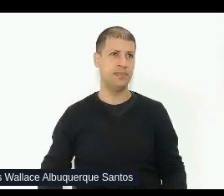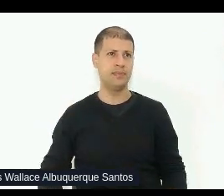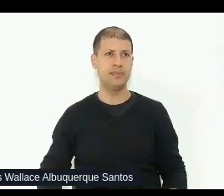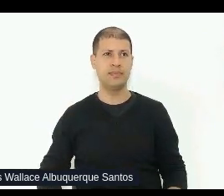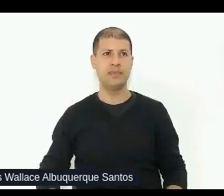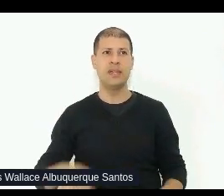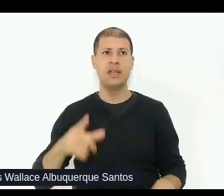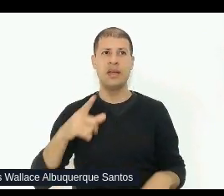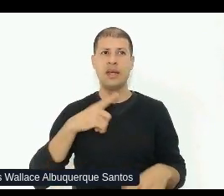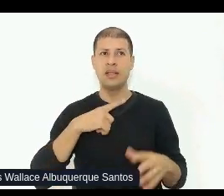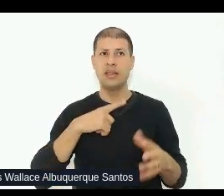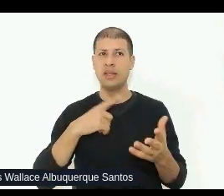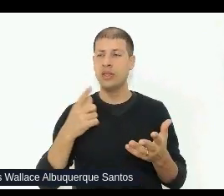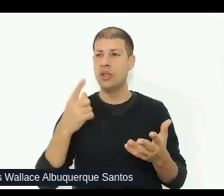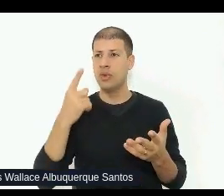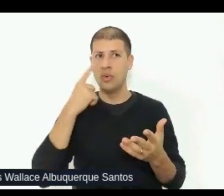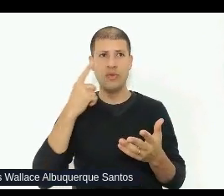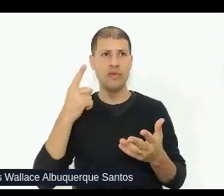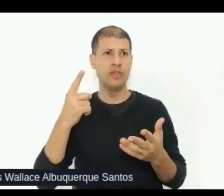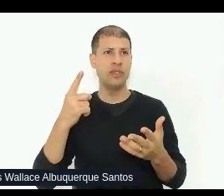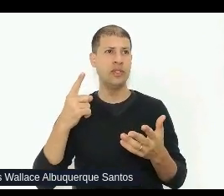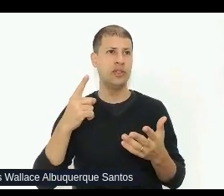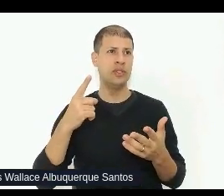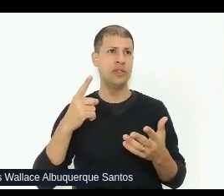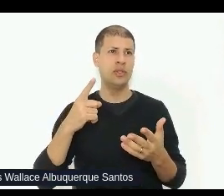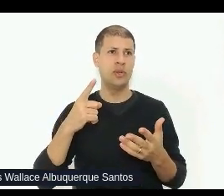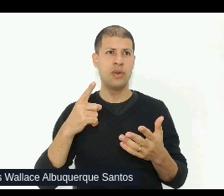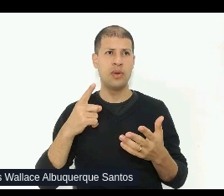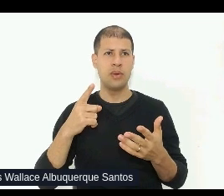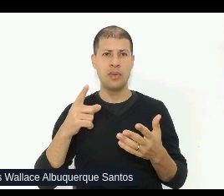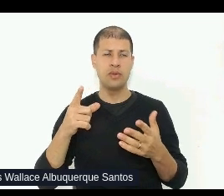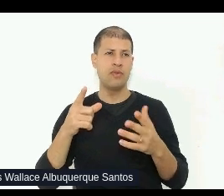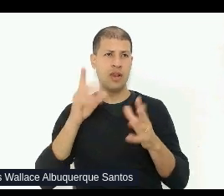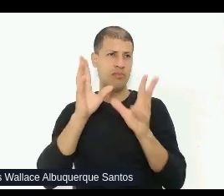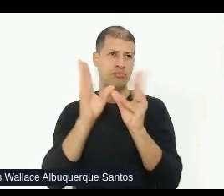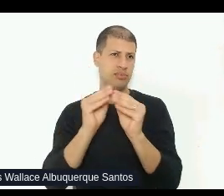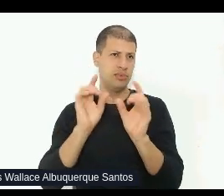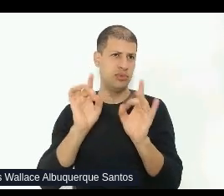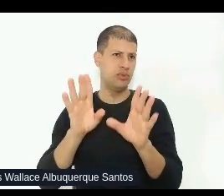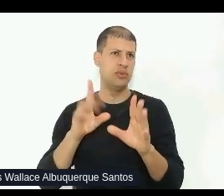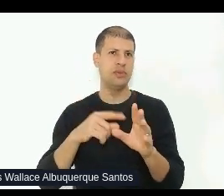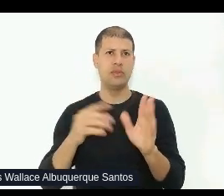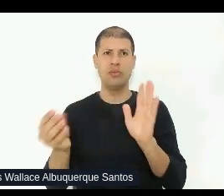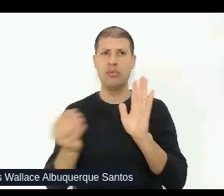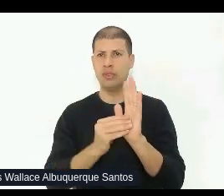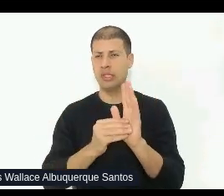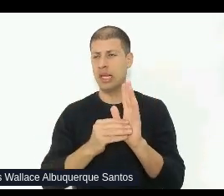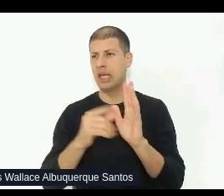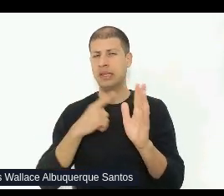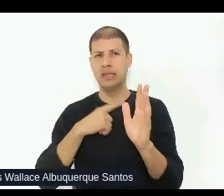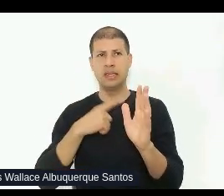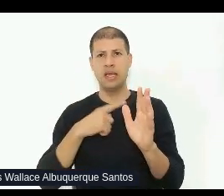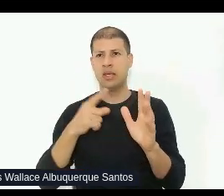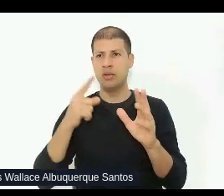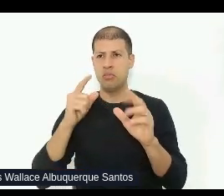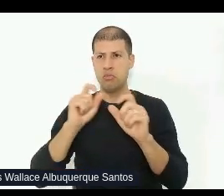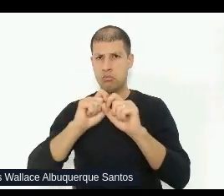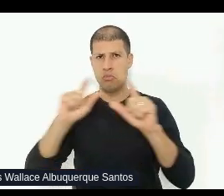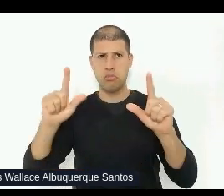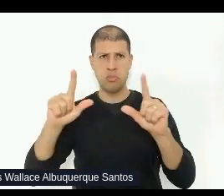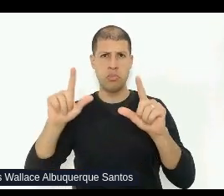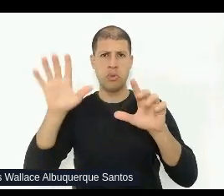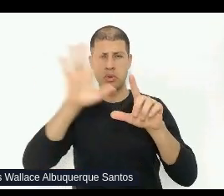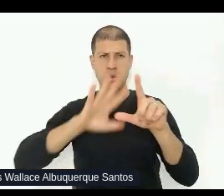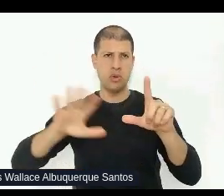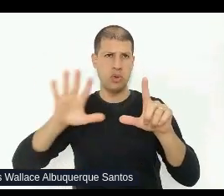né? As pessoas que estavam envolvidas ali, né? Vamos aumentar o texto, né? Vamos botar uma cor mais chamativa, vamos aumentar o